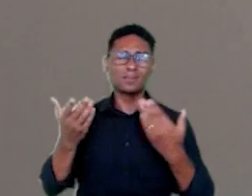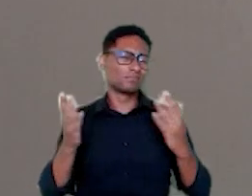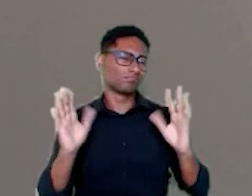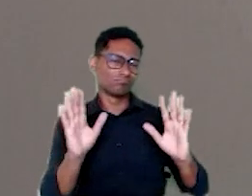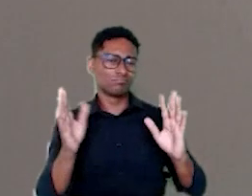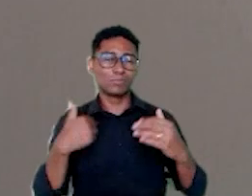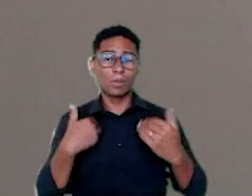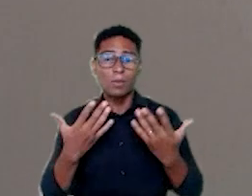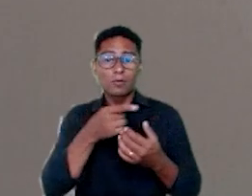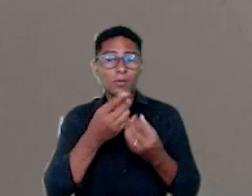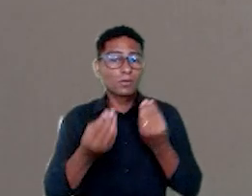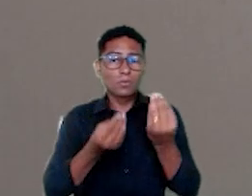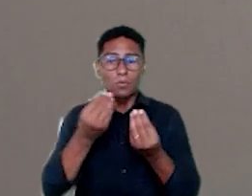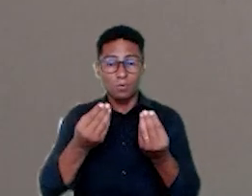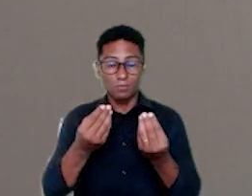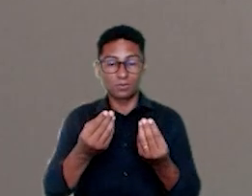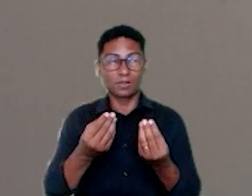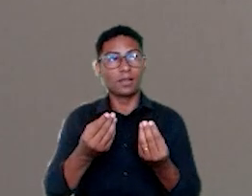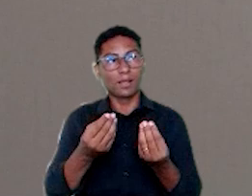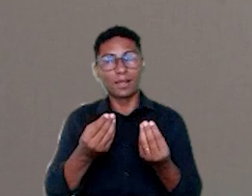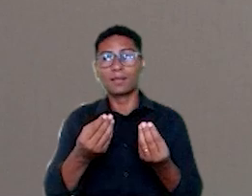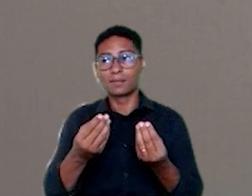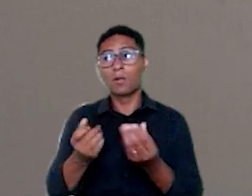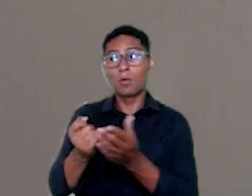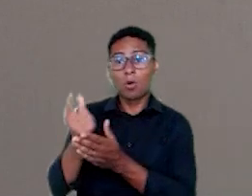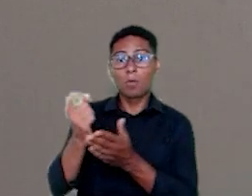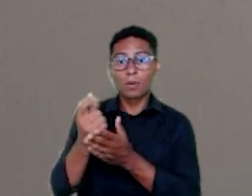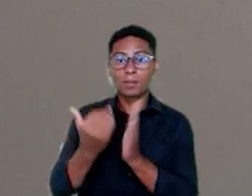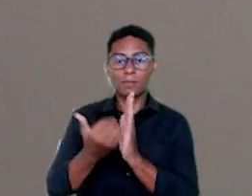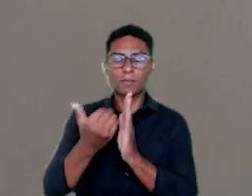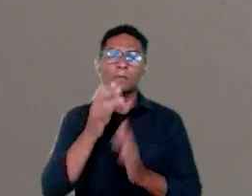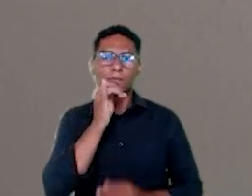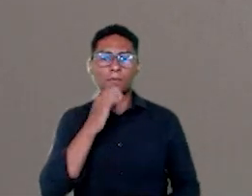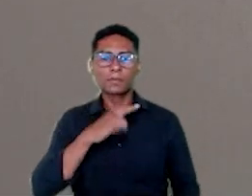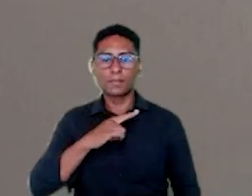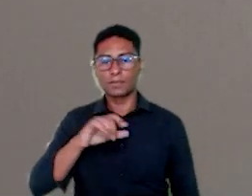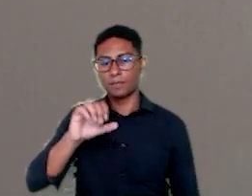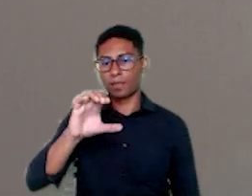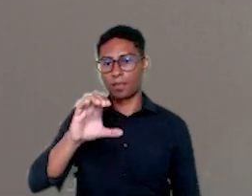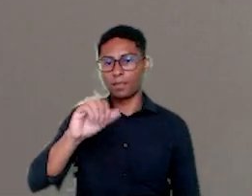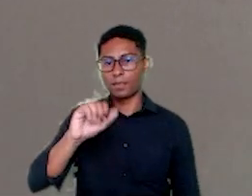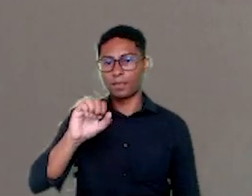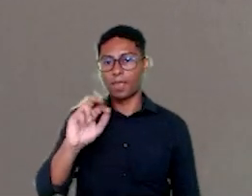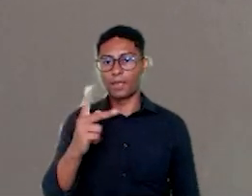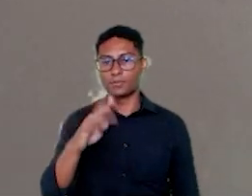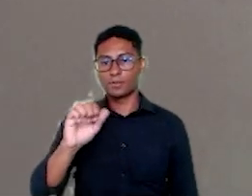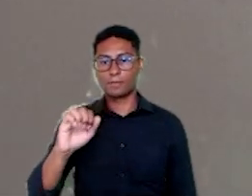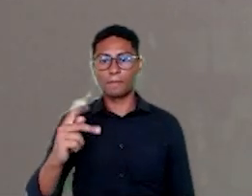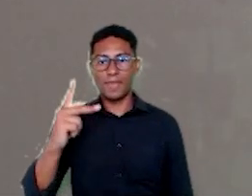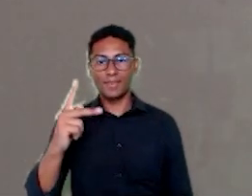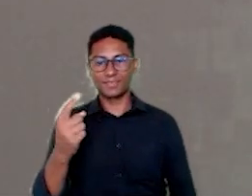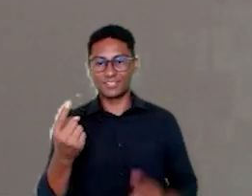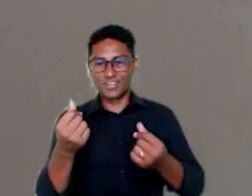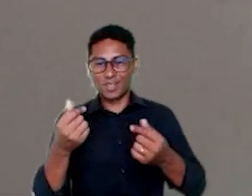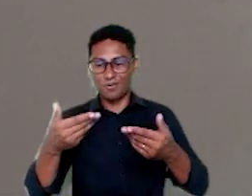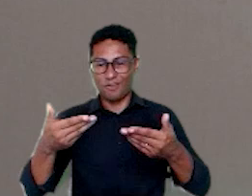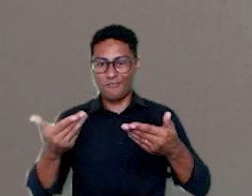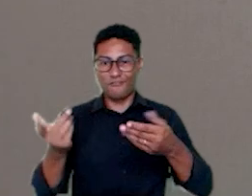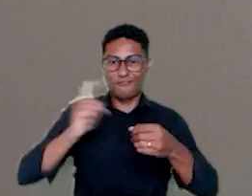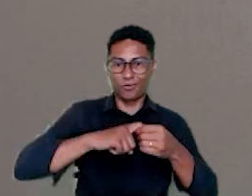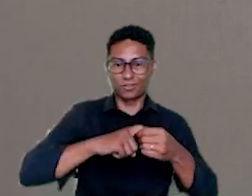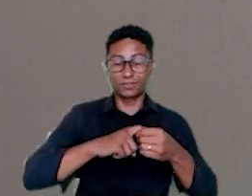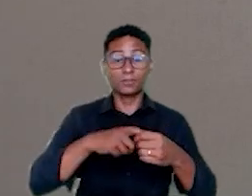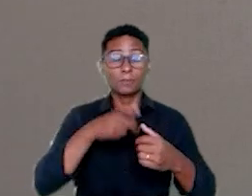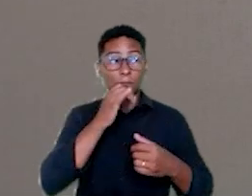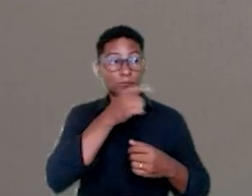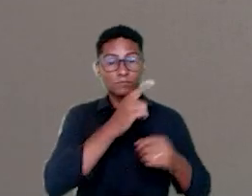Então criamos o cashback e todos esses clientes que consumirem em novembro e dezembro, a gente está dando um valor em porcentagem